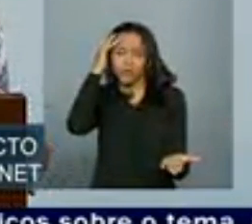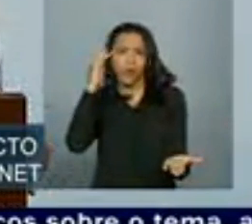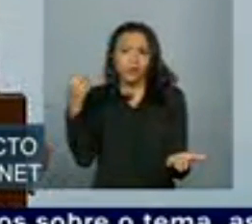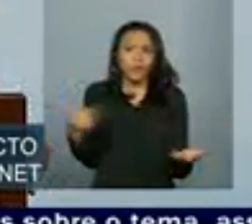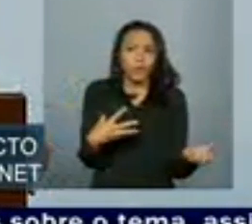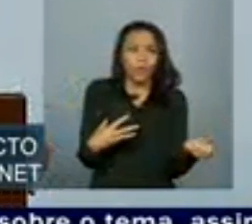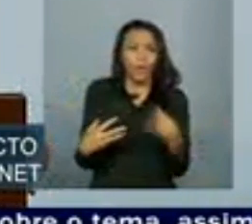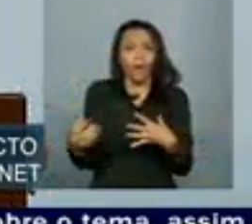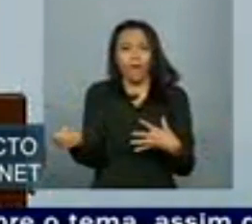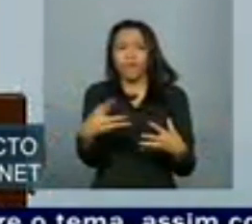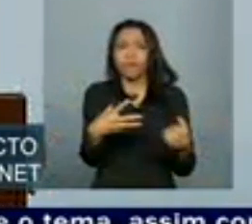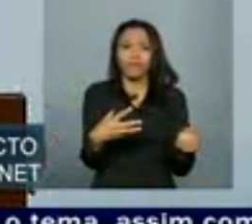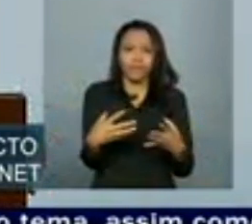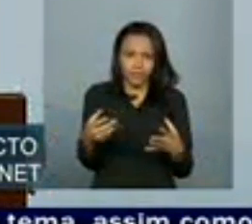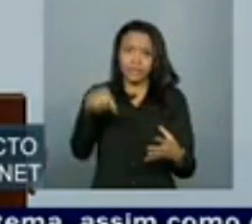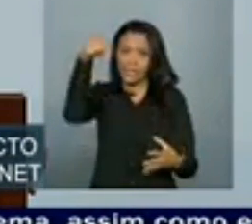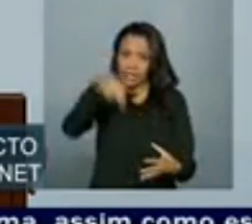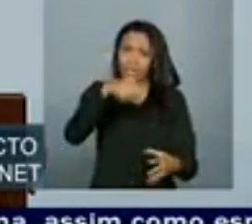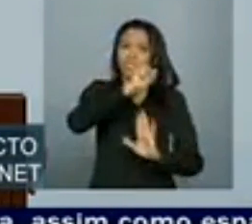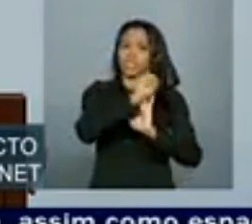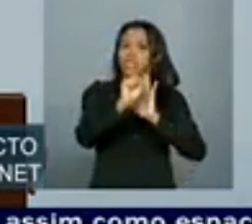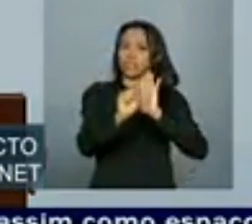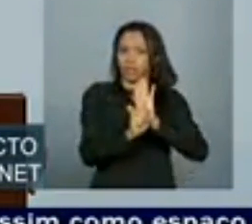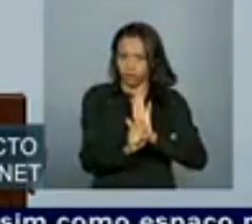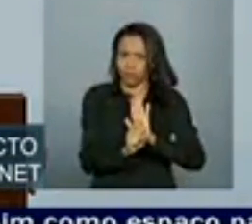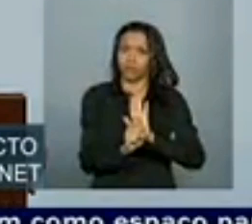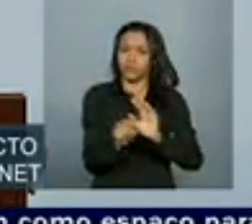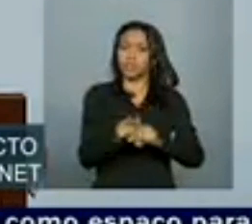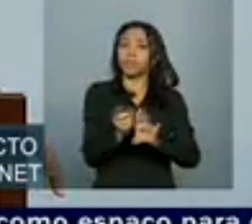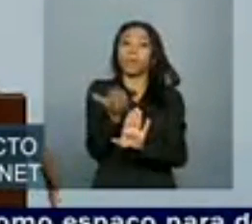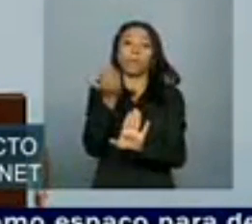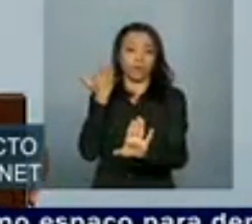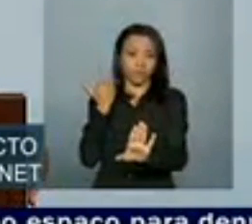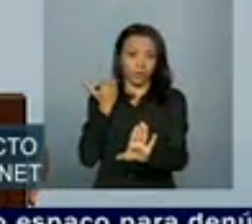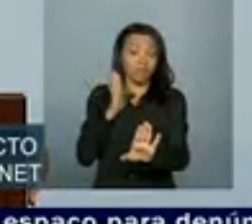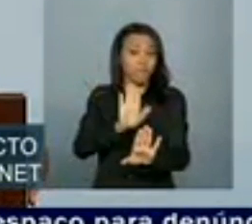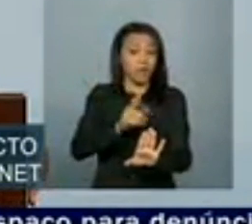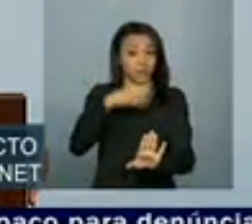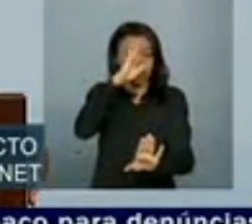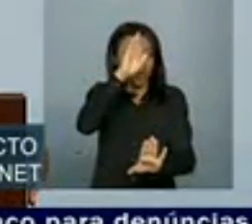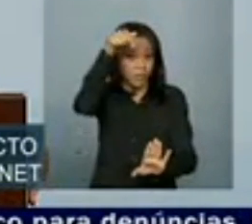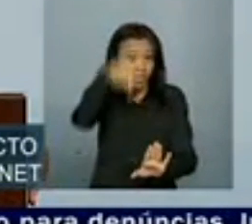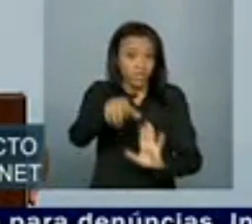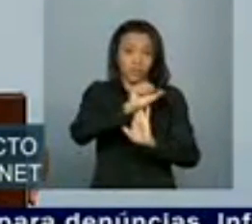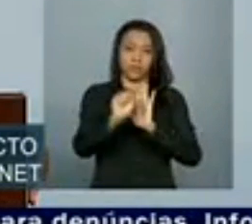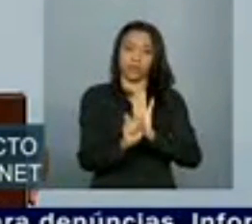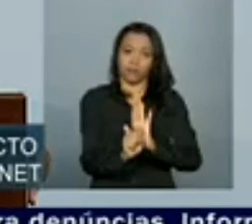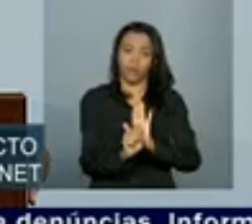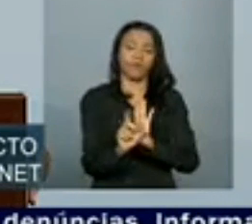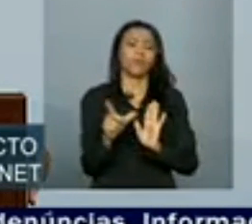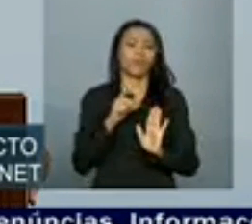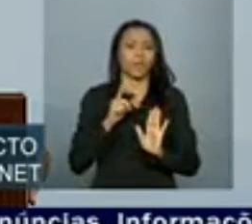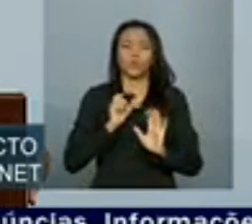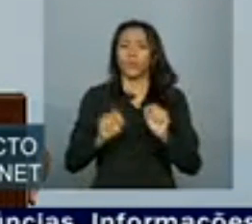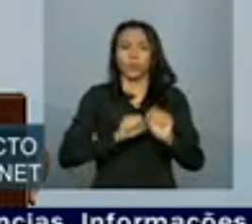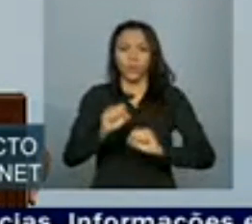impostas neste século e no anterior, mas principalmente neste, nós veremos um